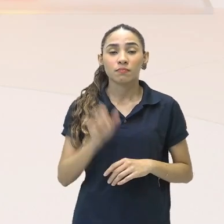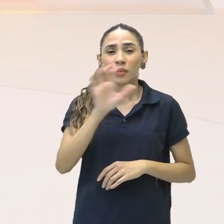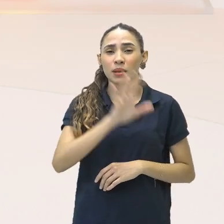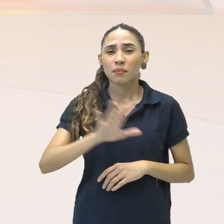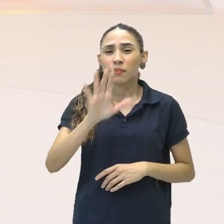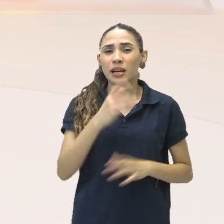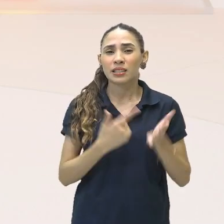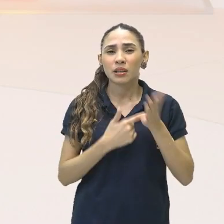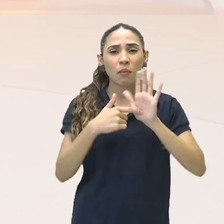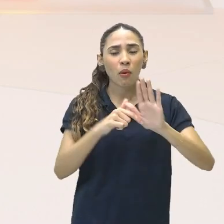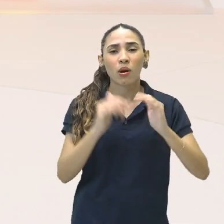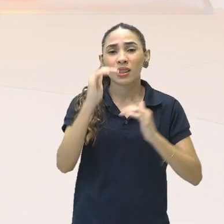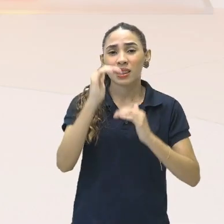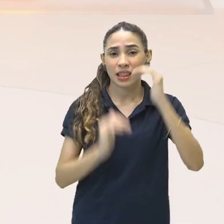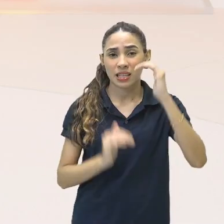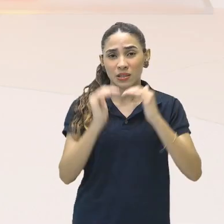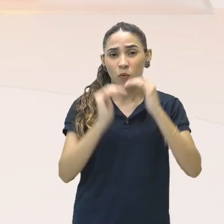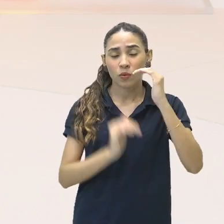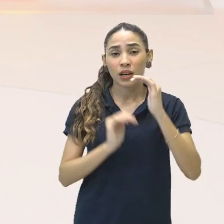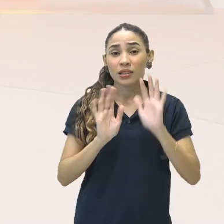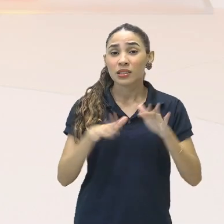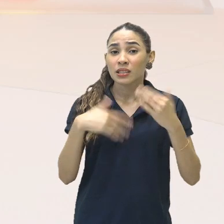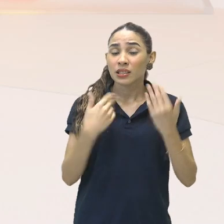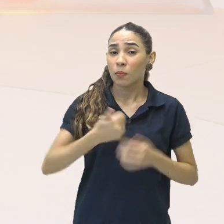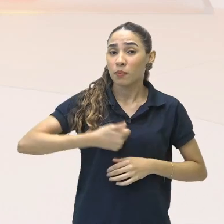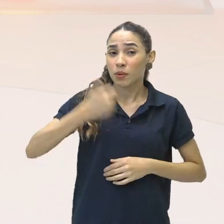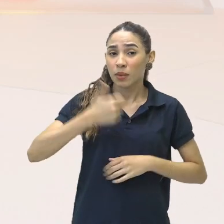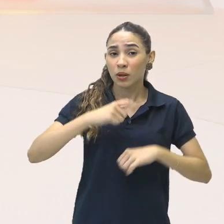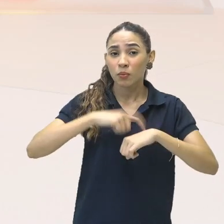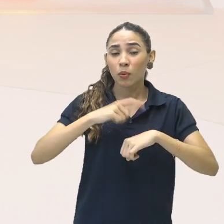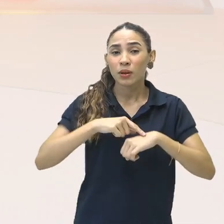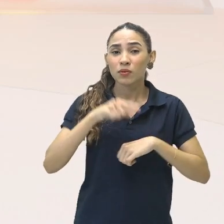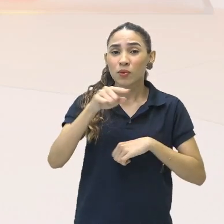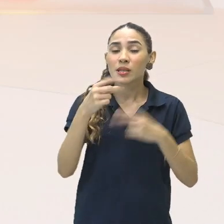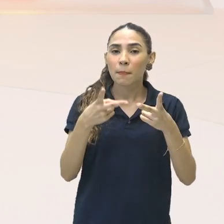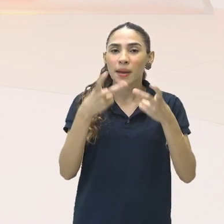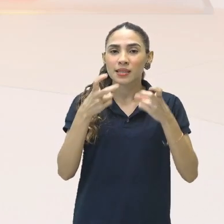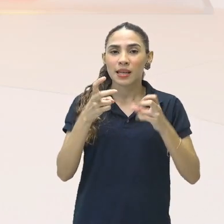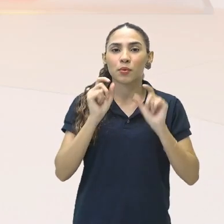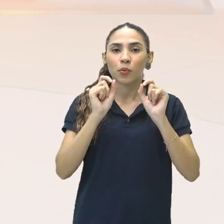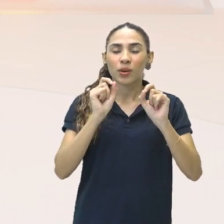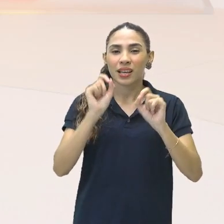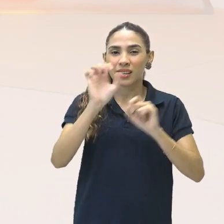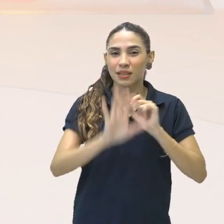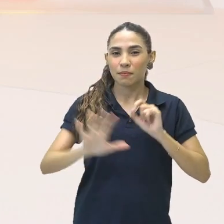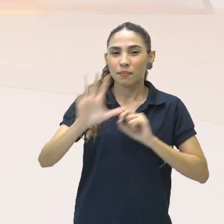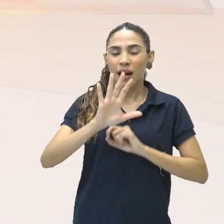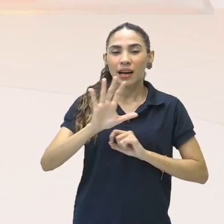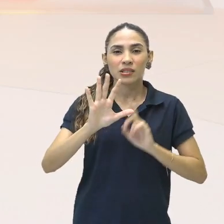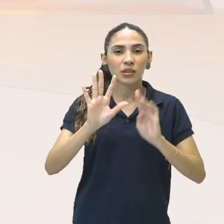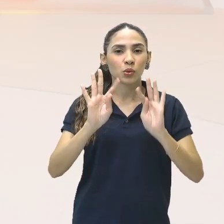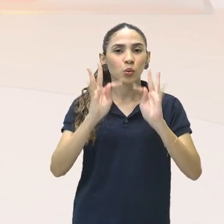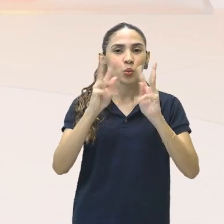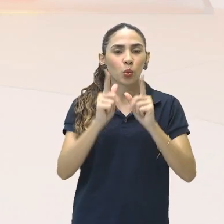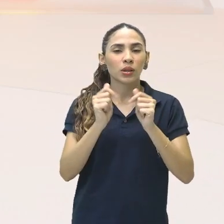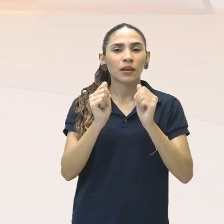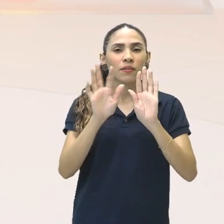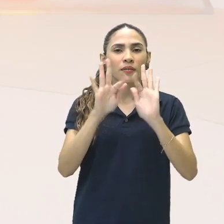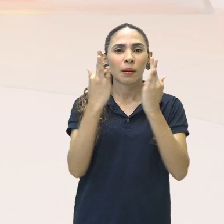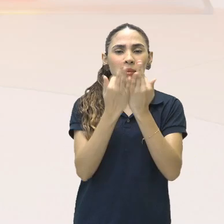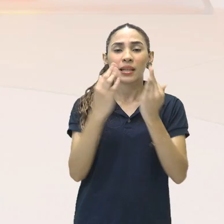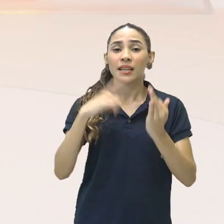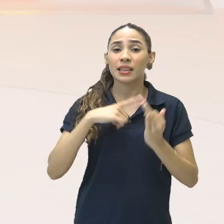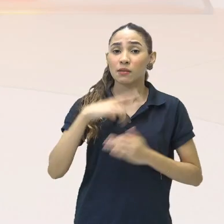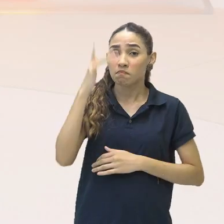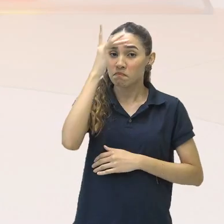a desigualdade. Então, num primeiro momento, vocês estão vendo aí à frente, né, de toda a família, nós temos o